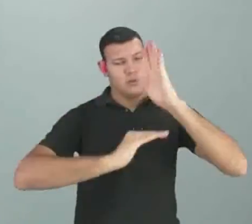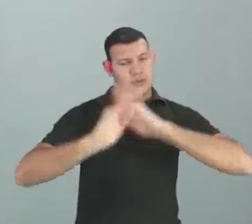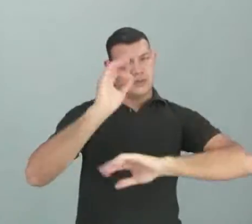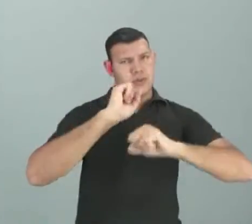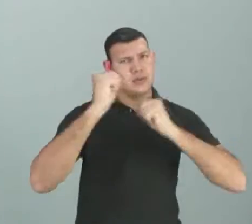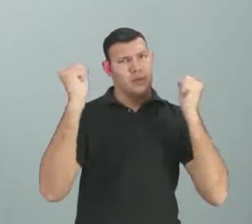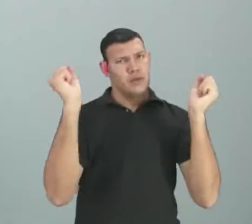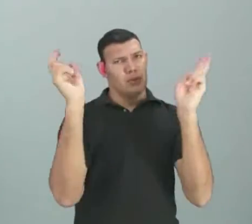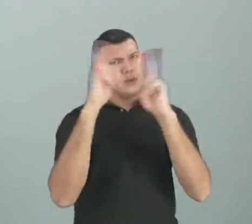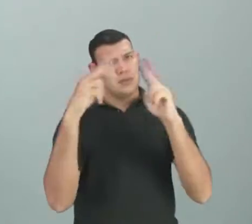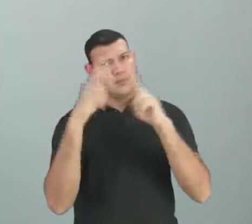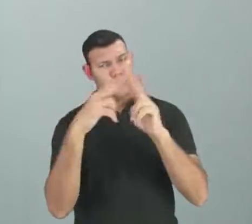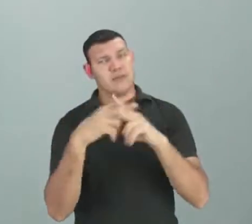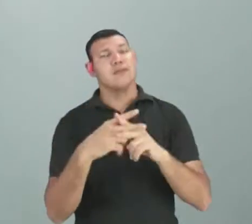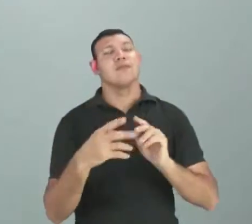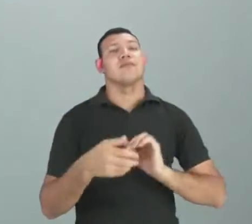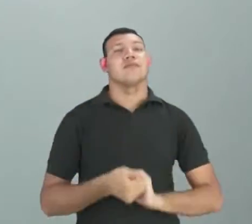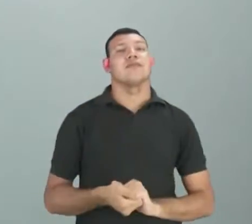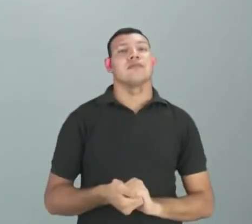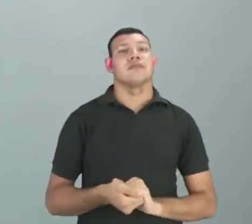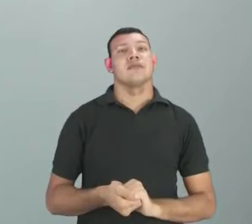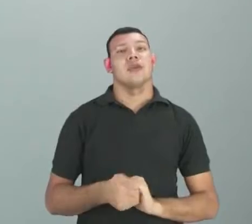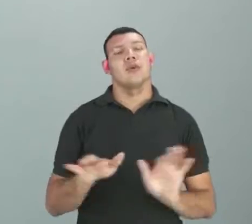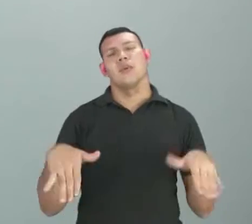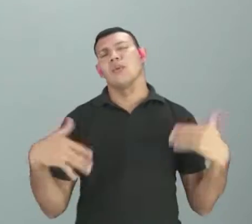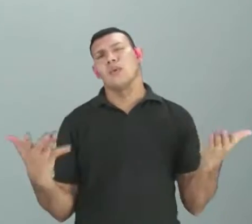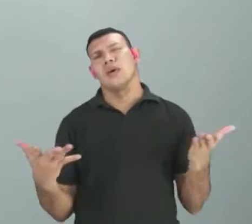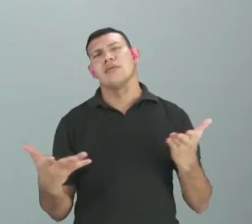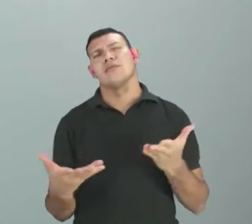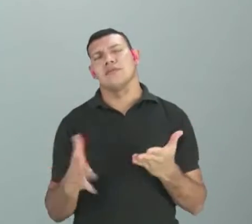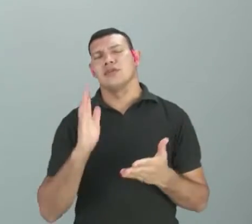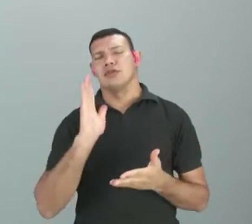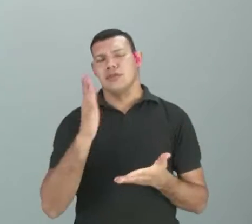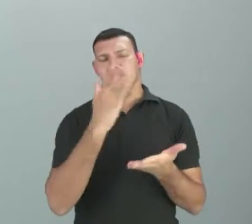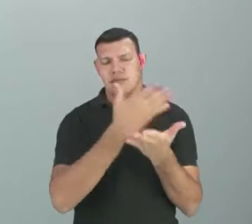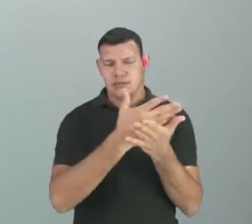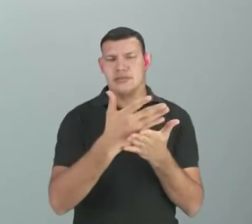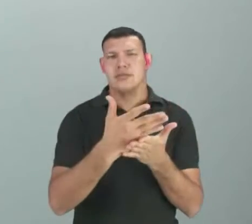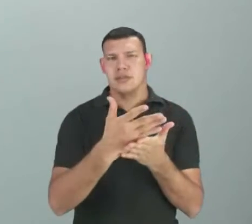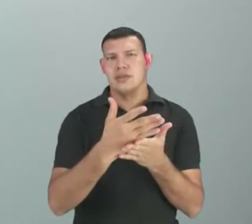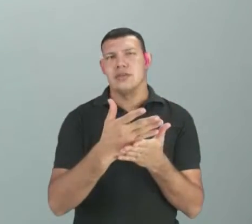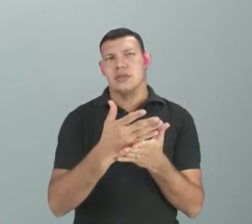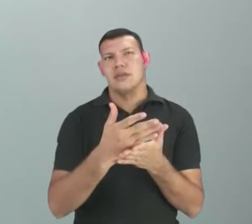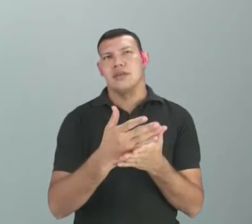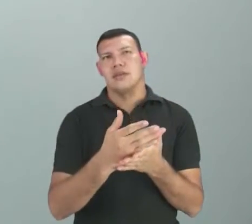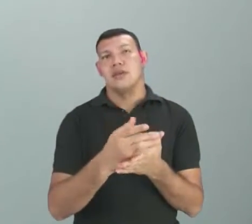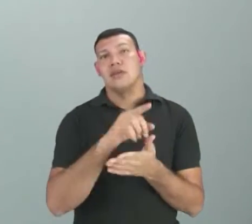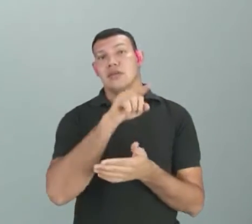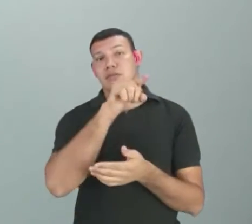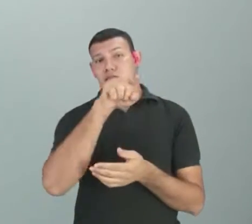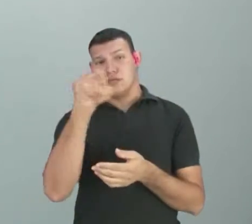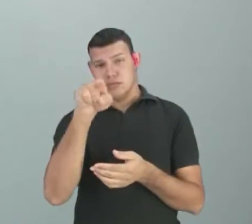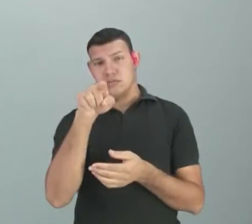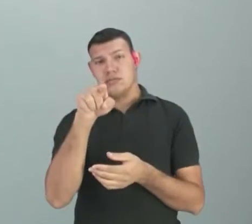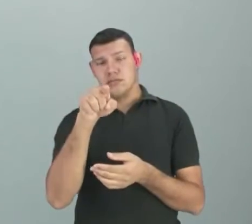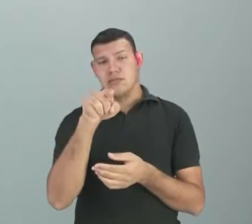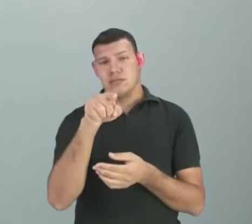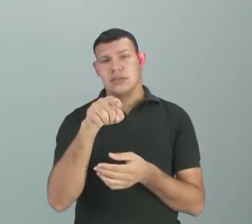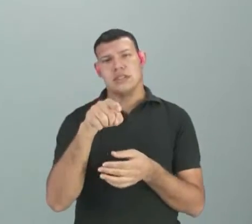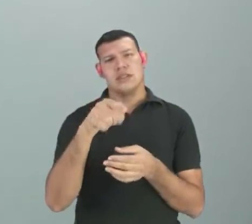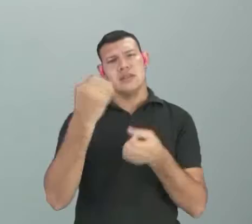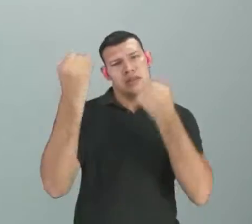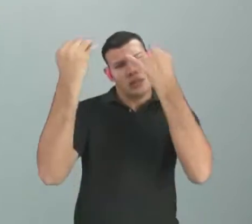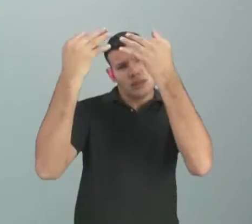exercitando, a gente falou muito sobre isso hoje, no início da aula a gente já falou também sobre isso, mas a gente quer saber com as suas palavras o que são as